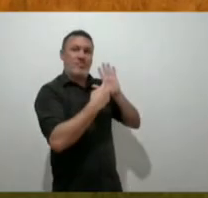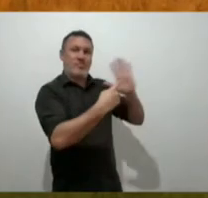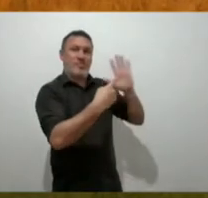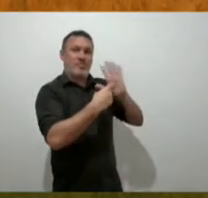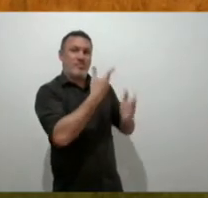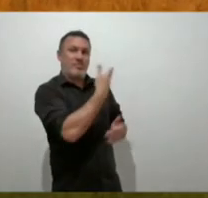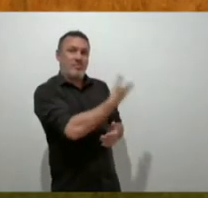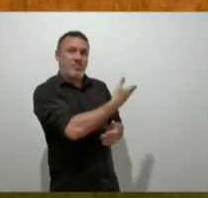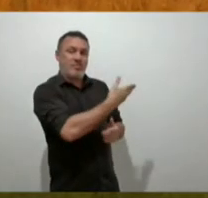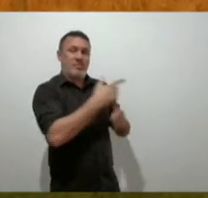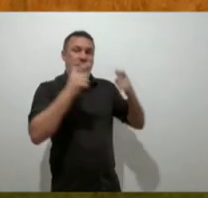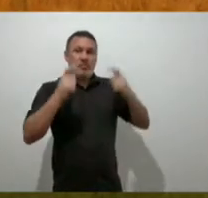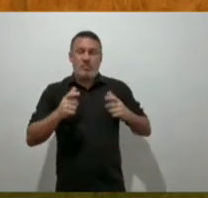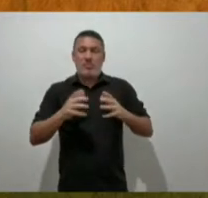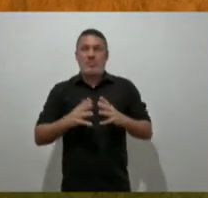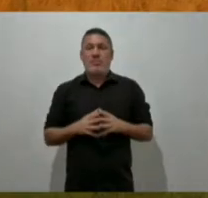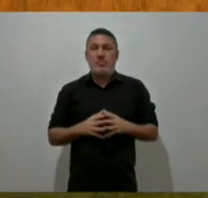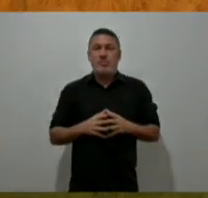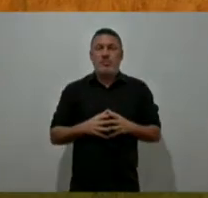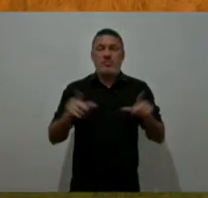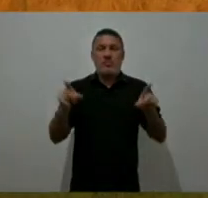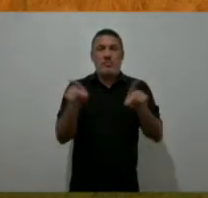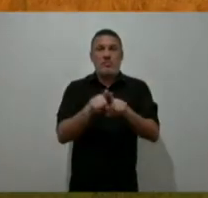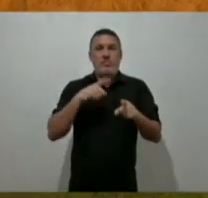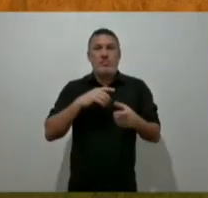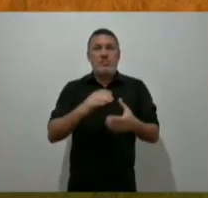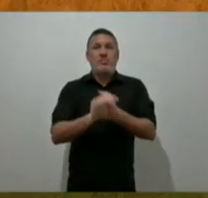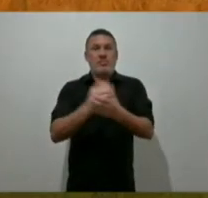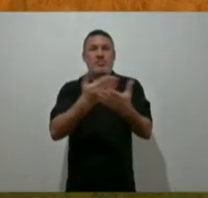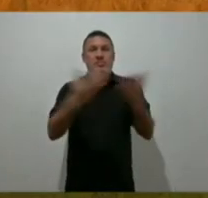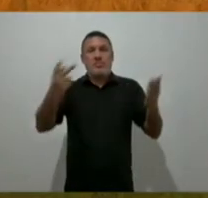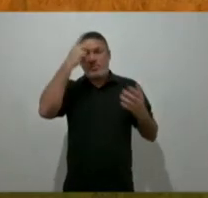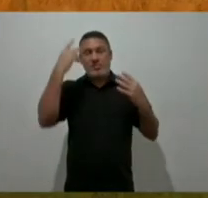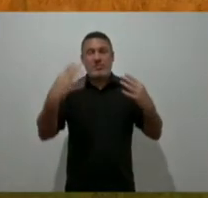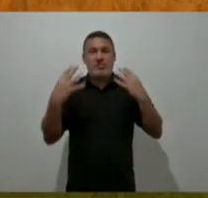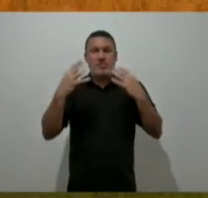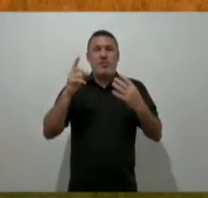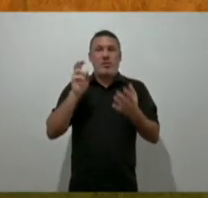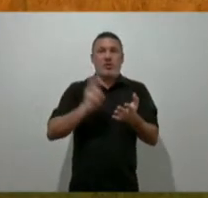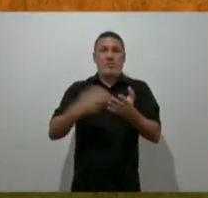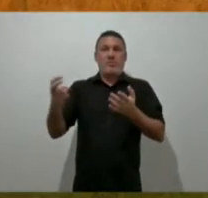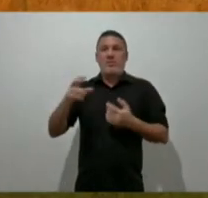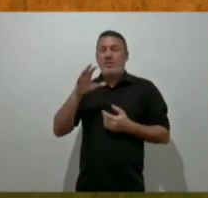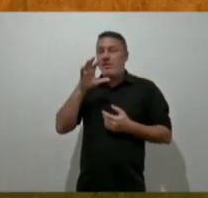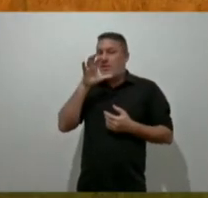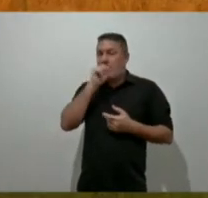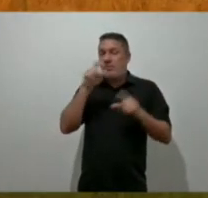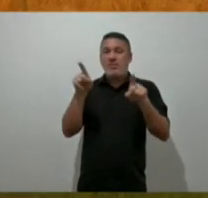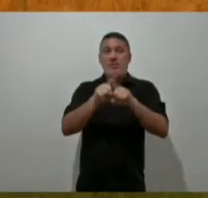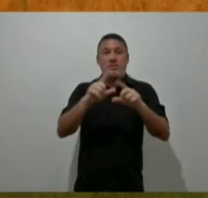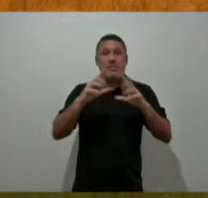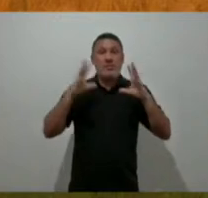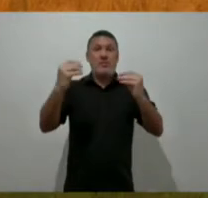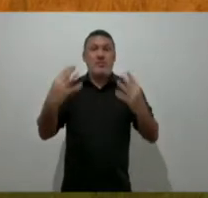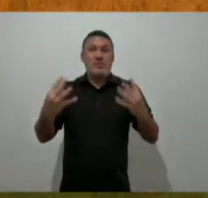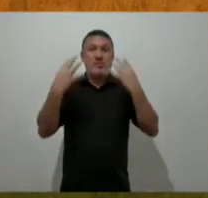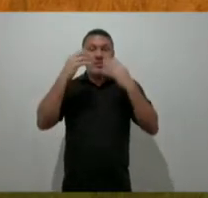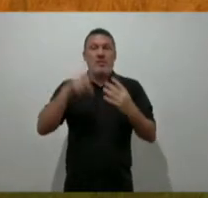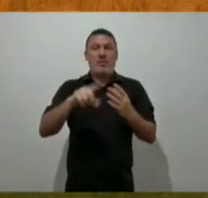e cumprimentando você aqui nessa manhã de sábado e também a todos que estão nos assistindo pelo jornal Folha Vitória.